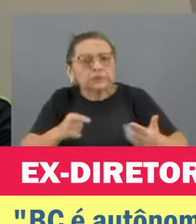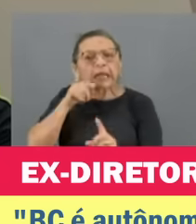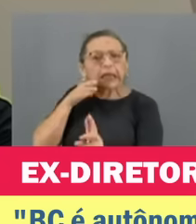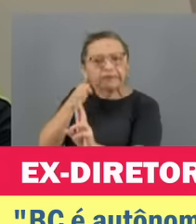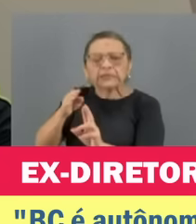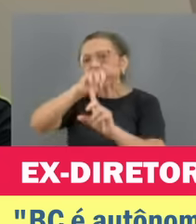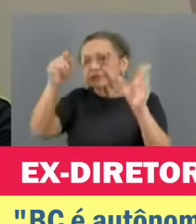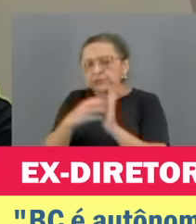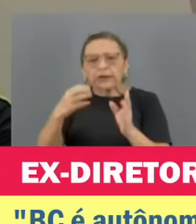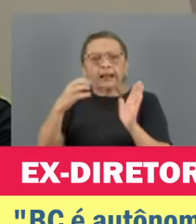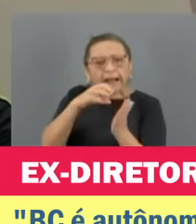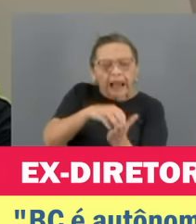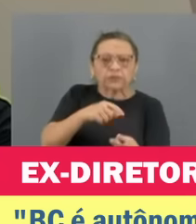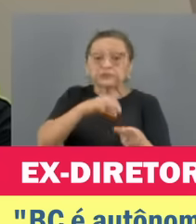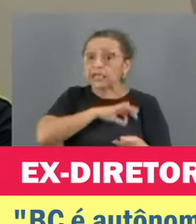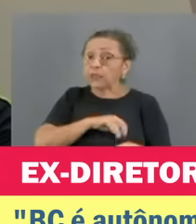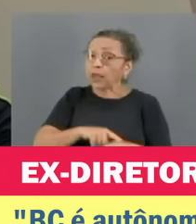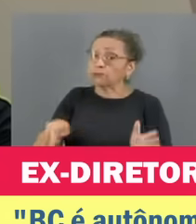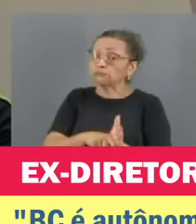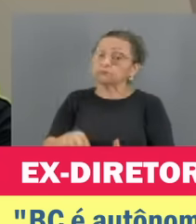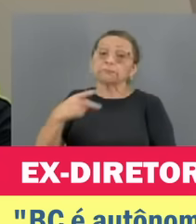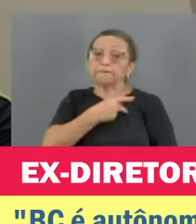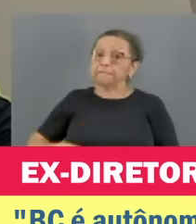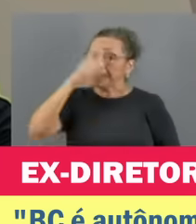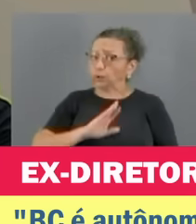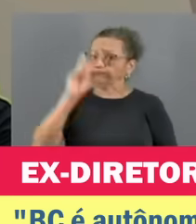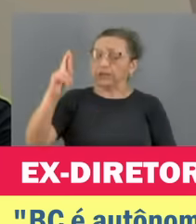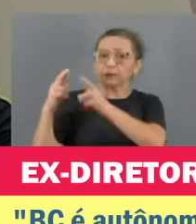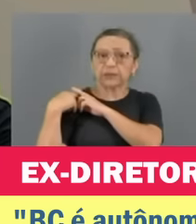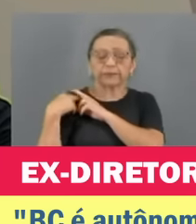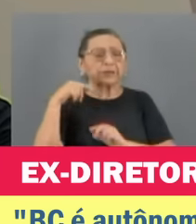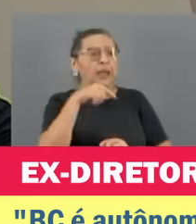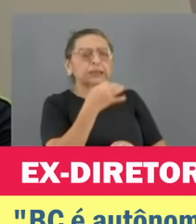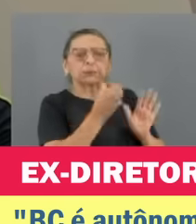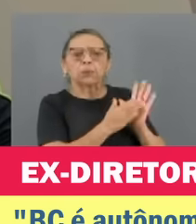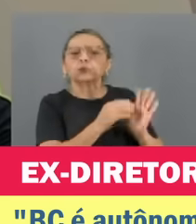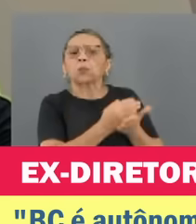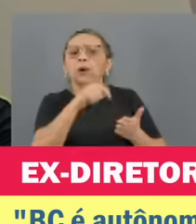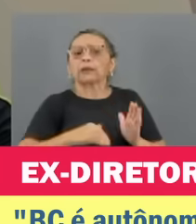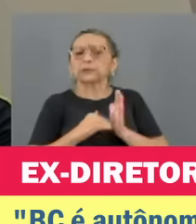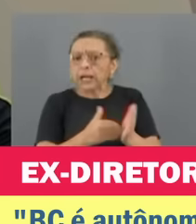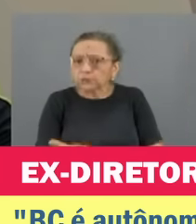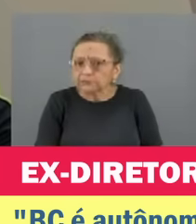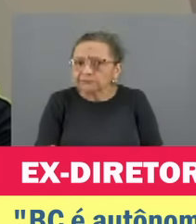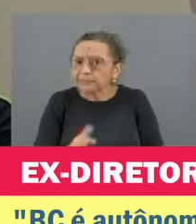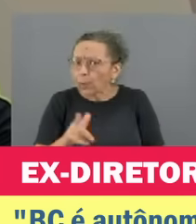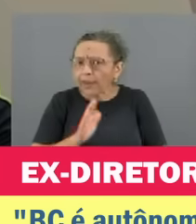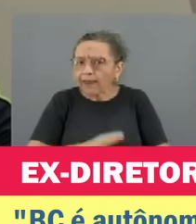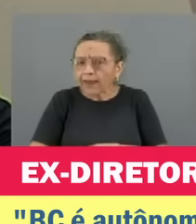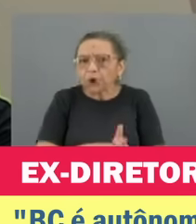cargos, salários, é competência privativa do Presidente da República. E essa PEC foi iniciada aqui no Senado, como você sabe.